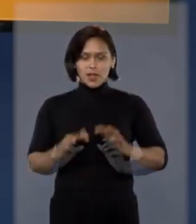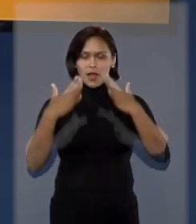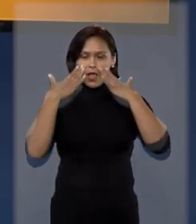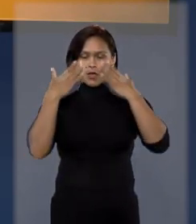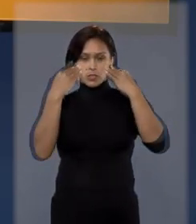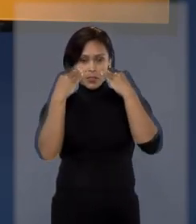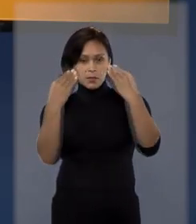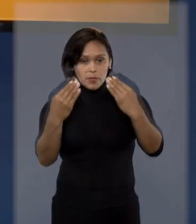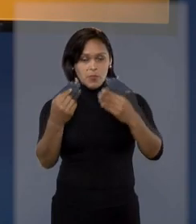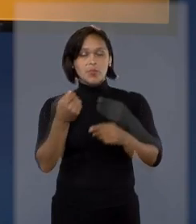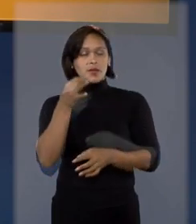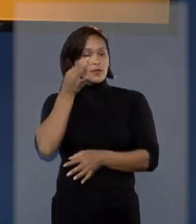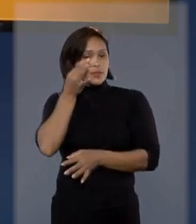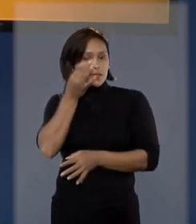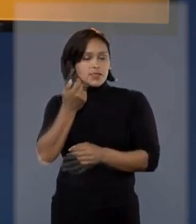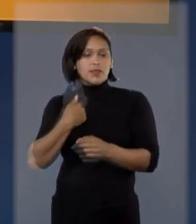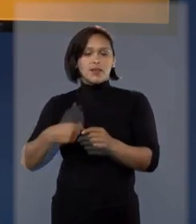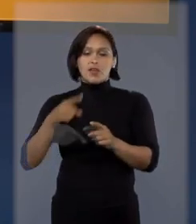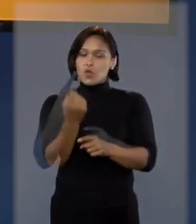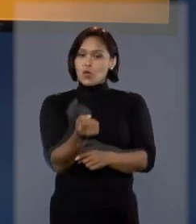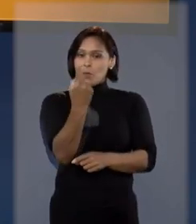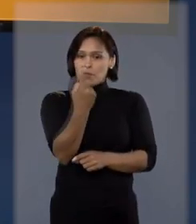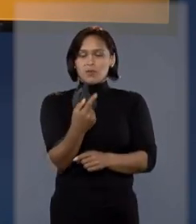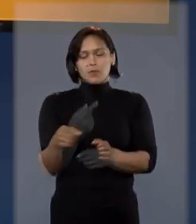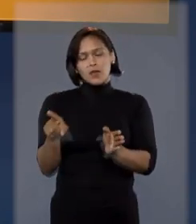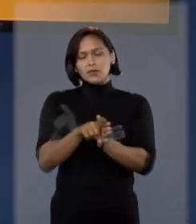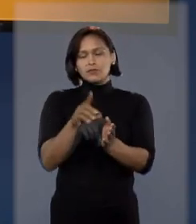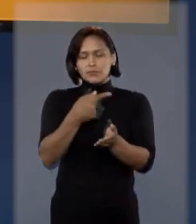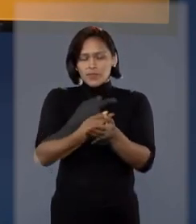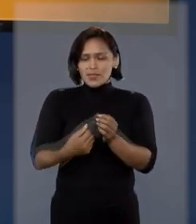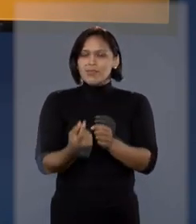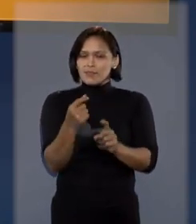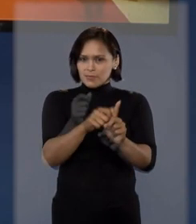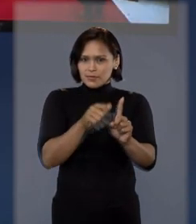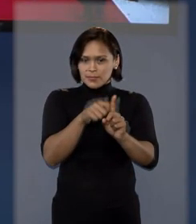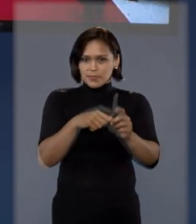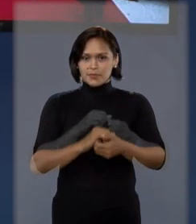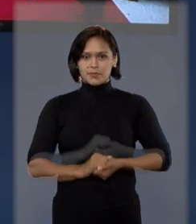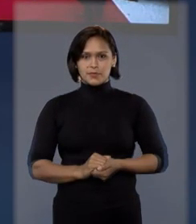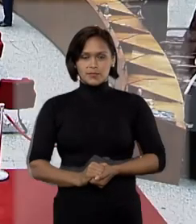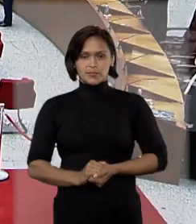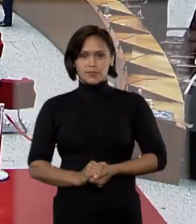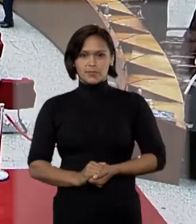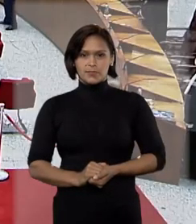públicas presenciais. O primeiro encontro vai ser ainda este mês.